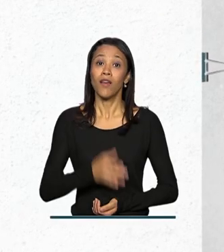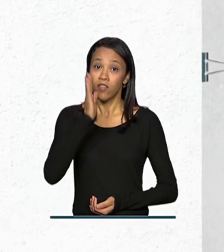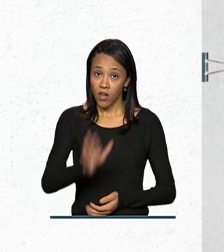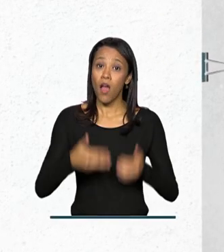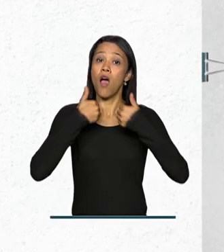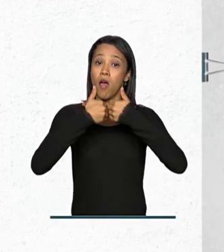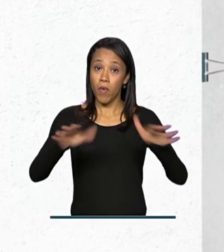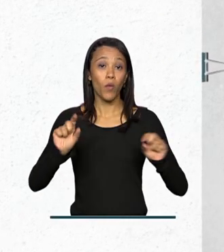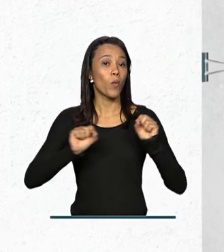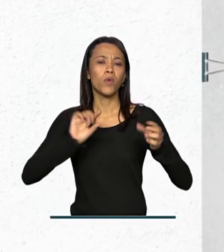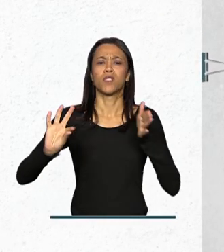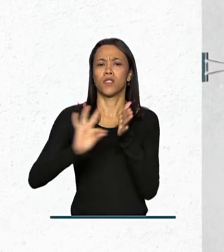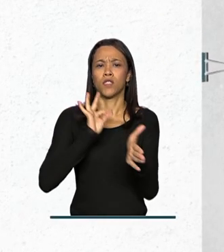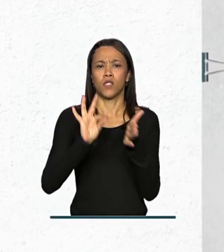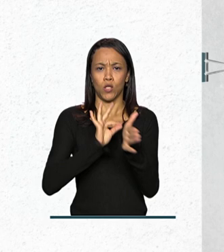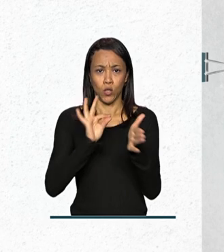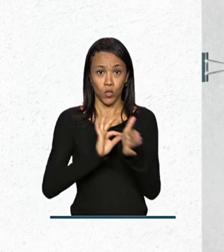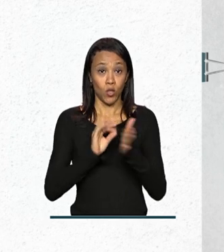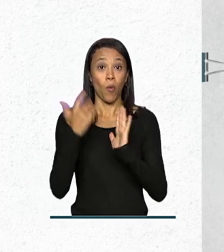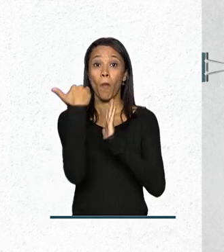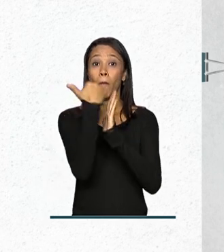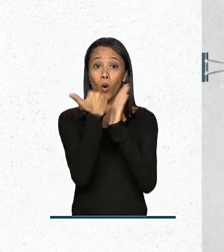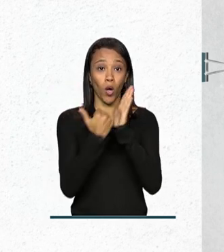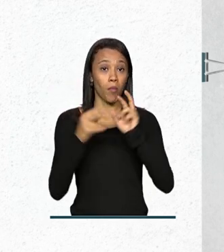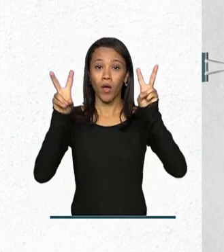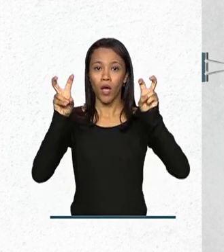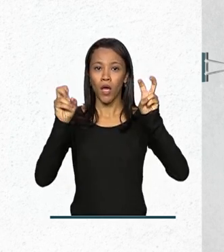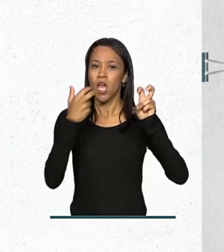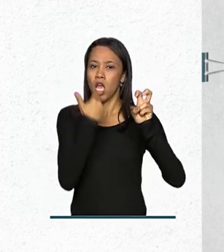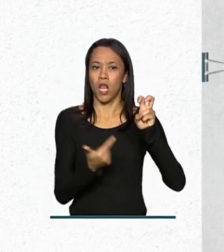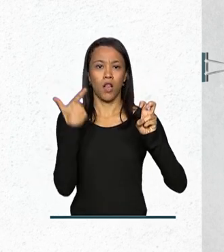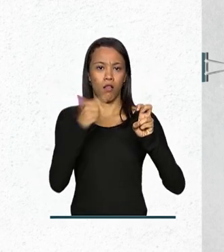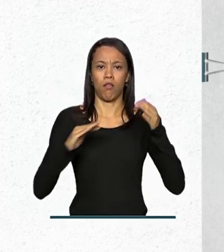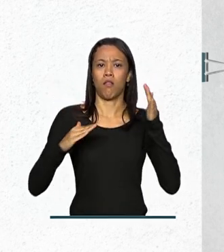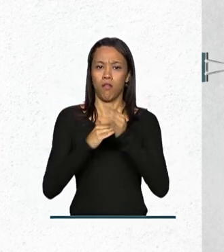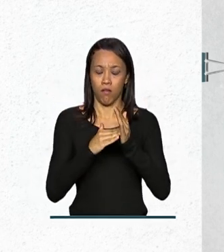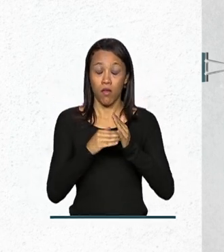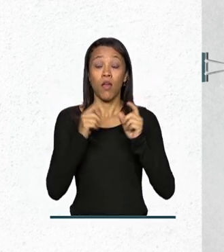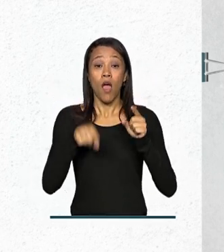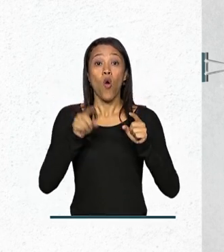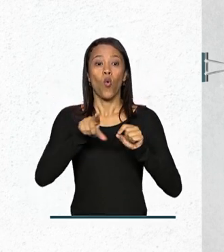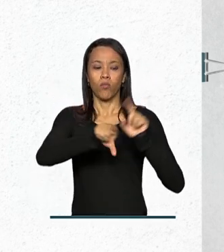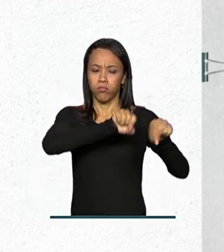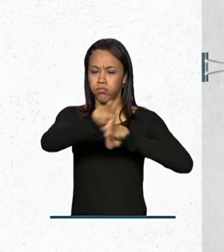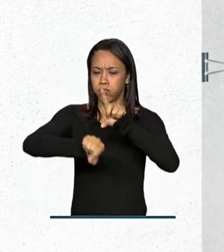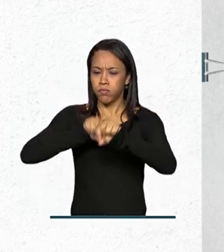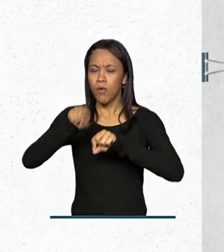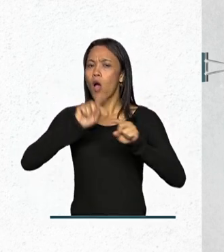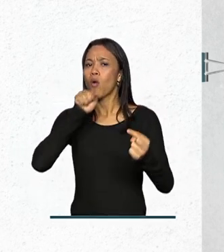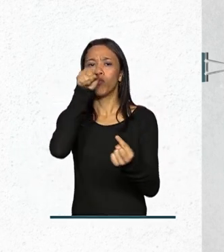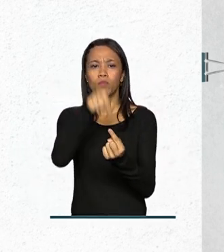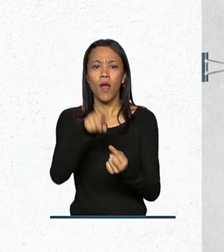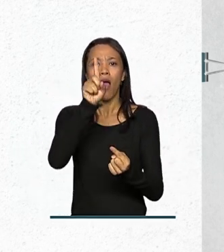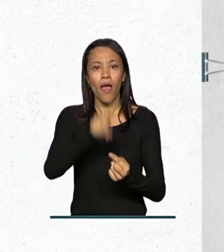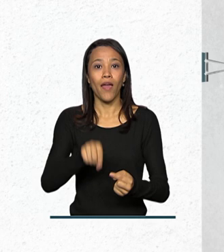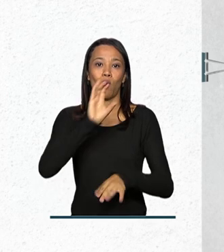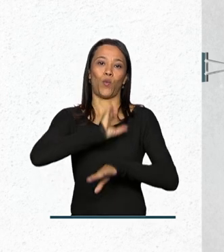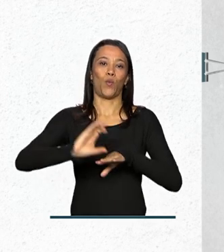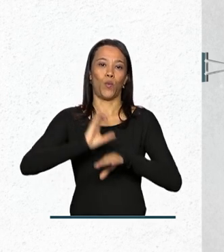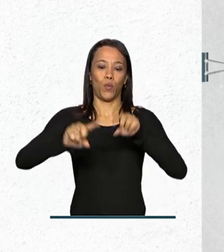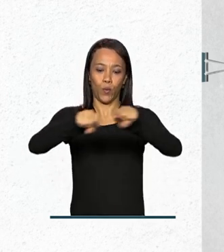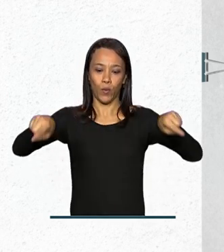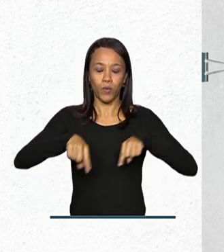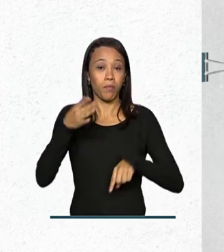Estão abertas as inscrições para o programa Inglês Sem Fronteiras. O processo seletivo é destinado a cursos